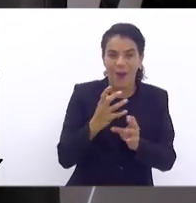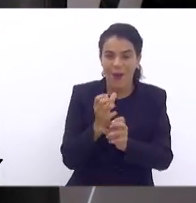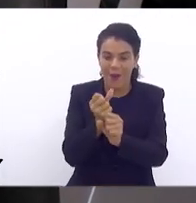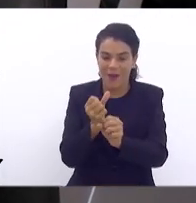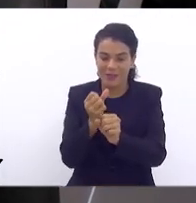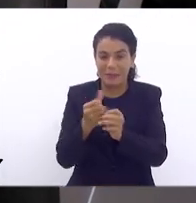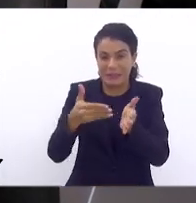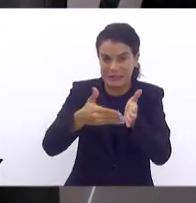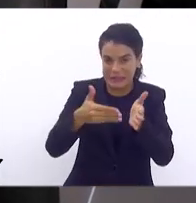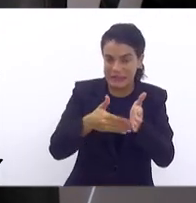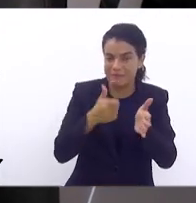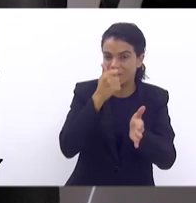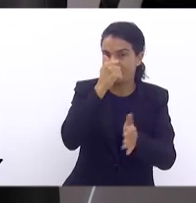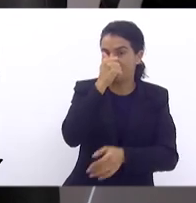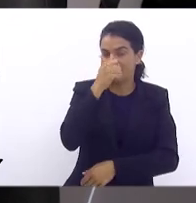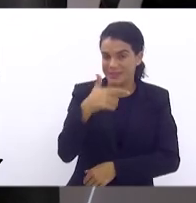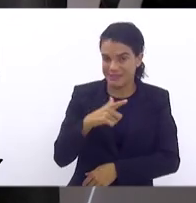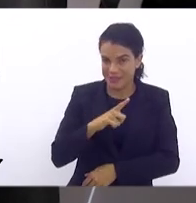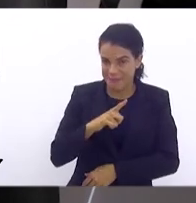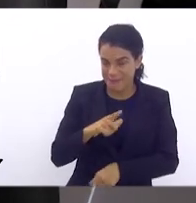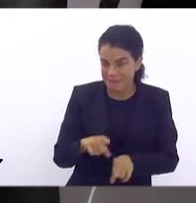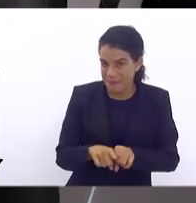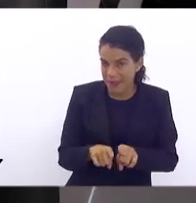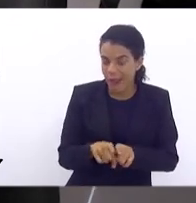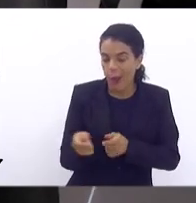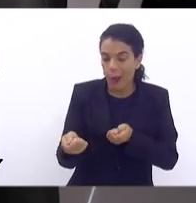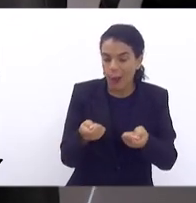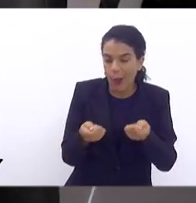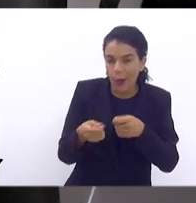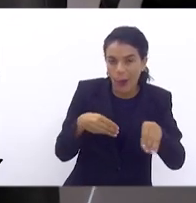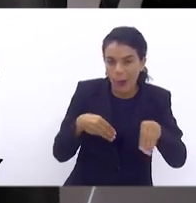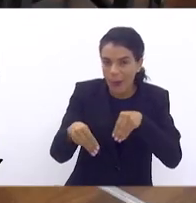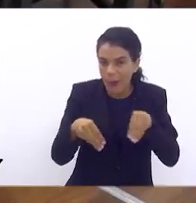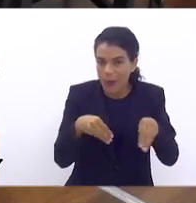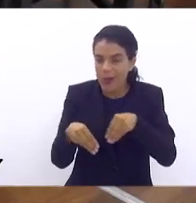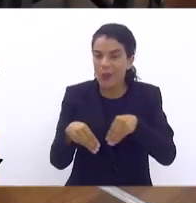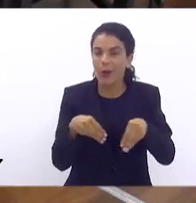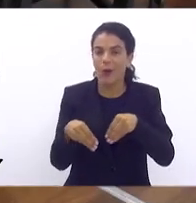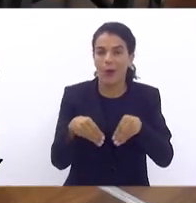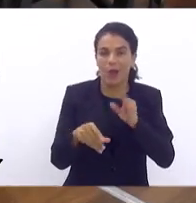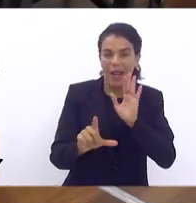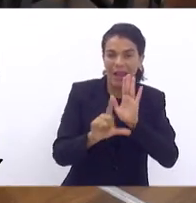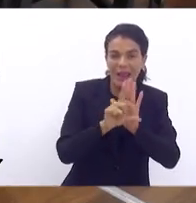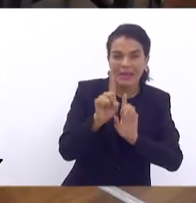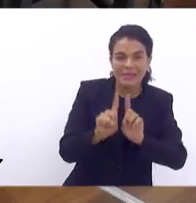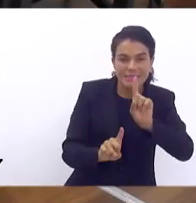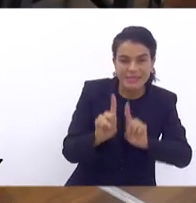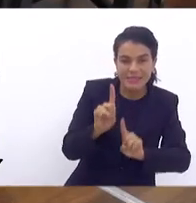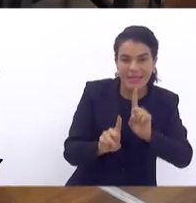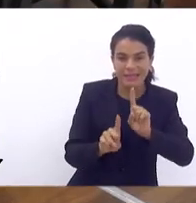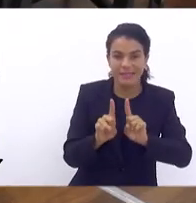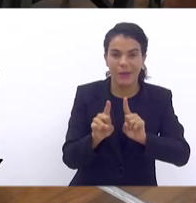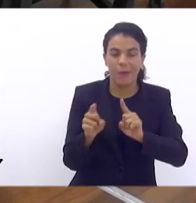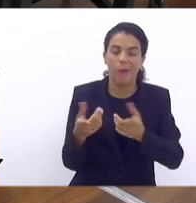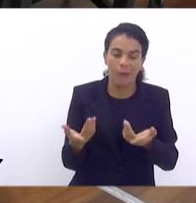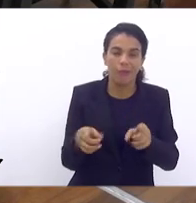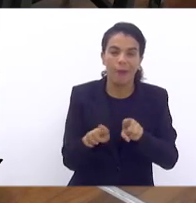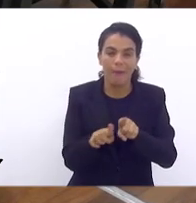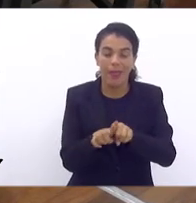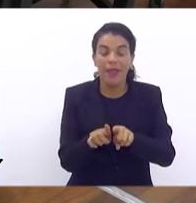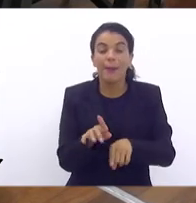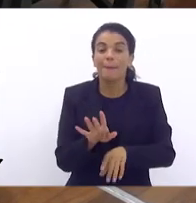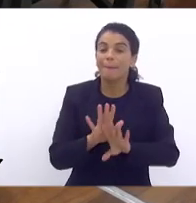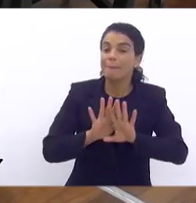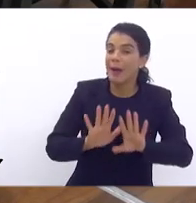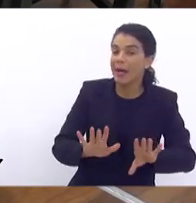limitado né a gente tem todos os controles necessários de leite licitação enfim e